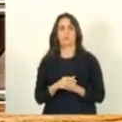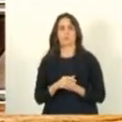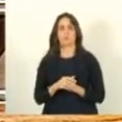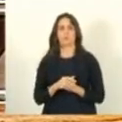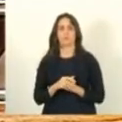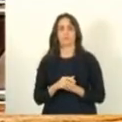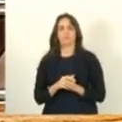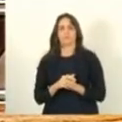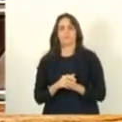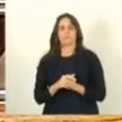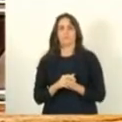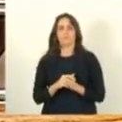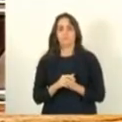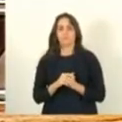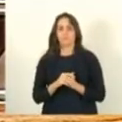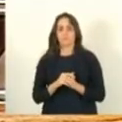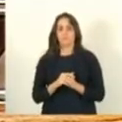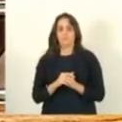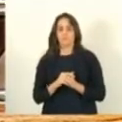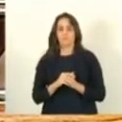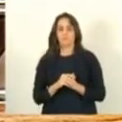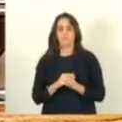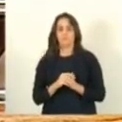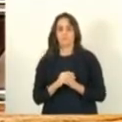depois de ter sido